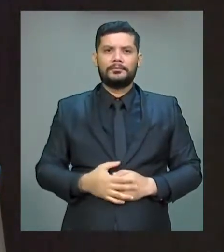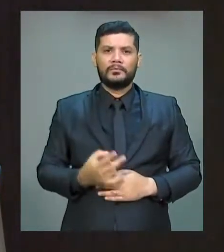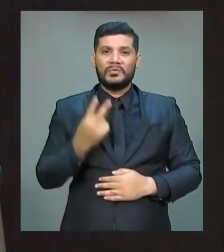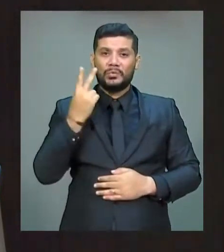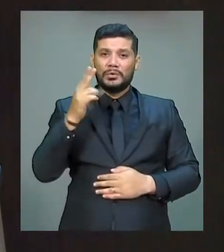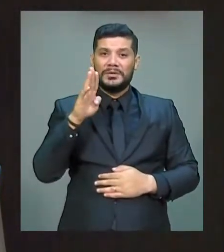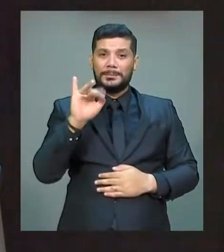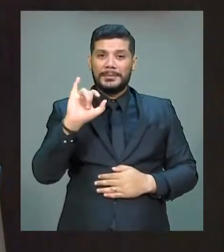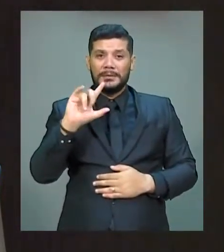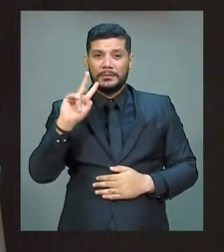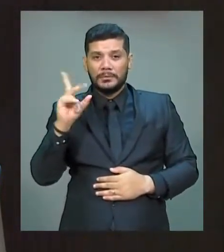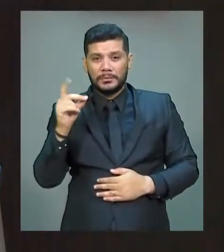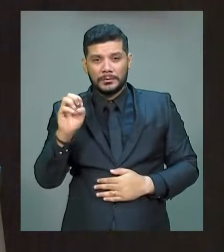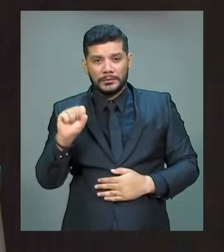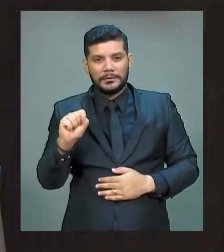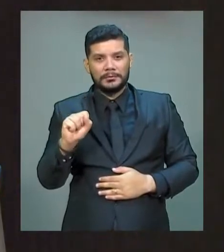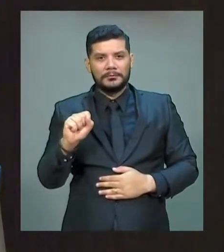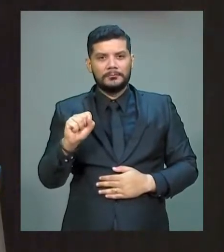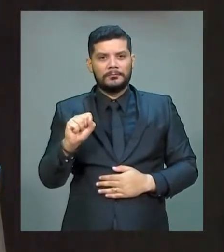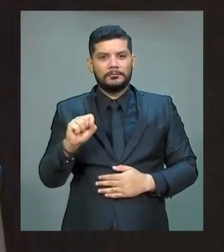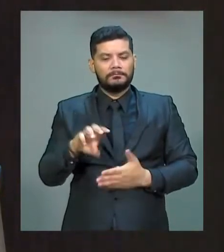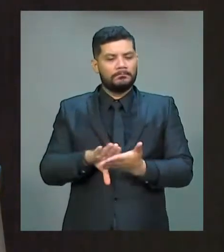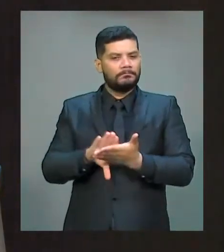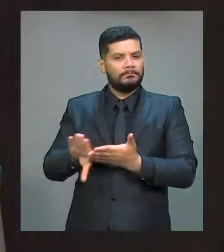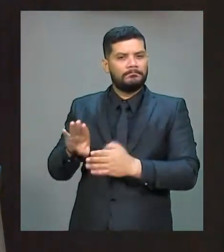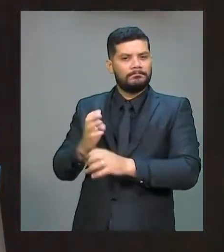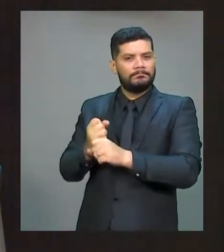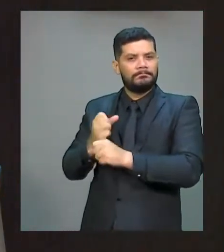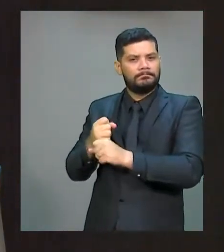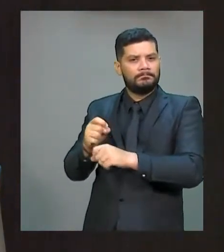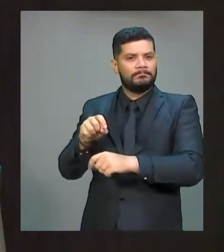de reais de renúncia fiscal.